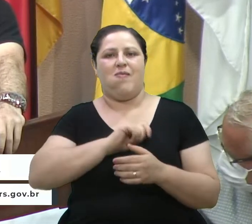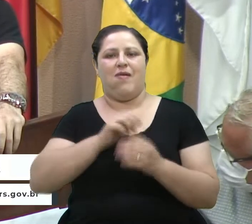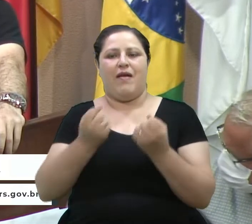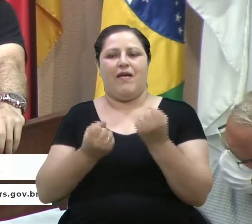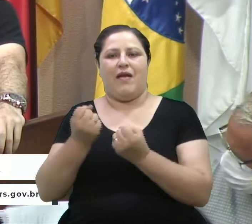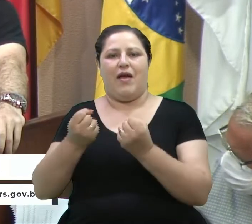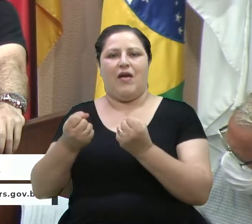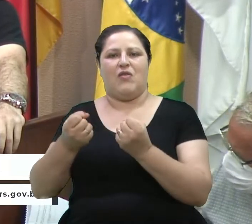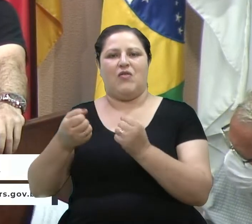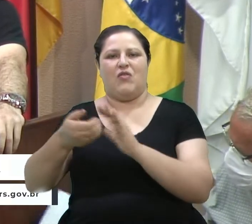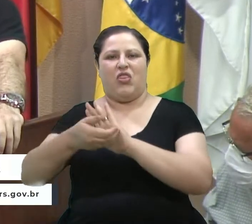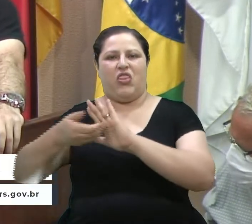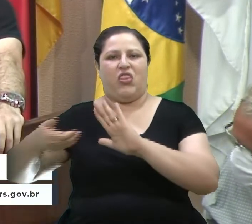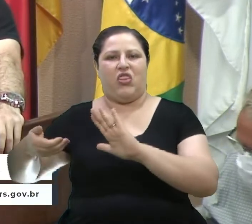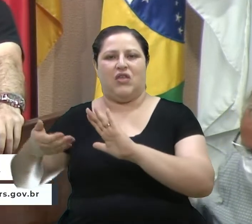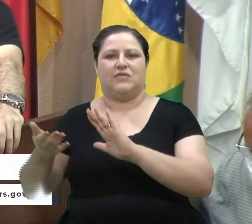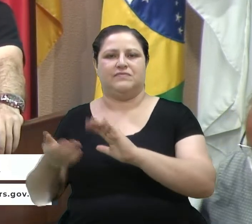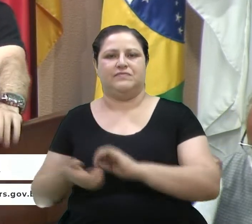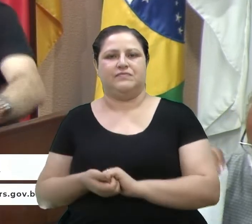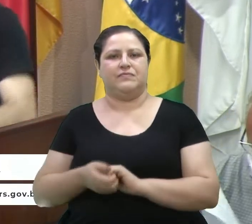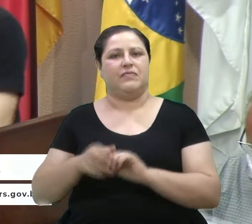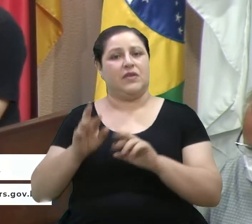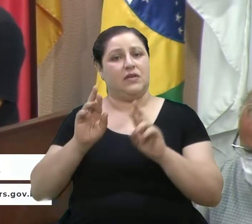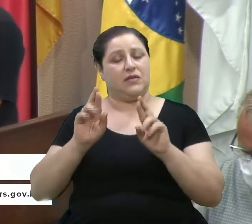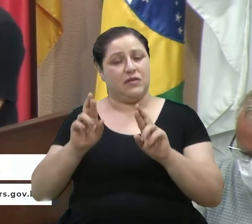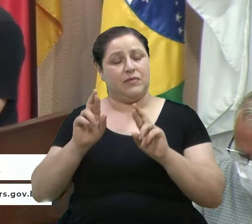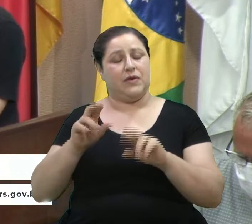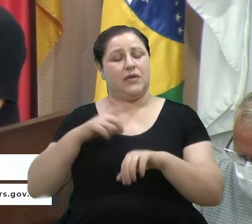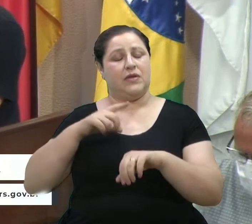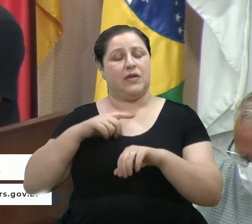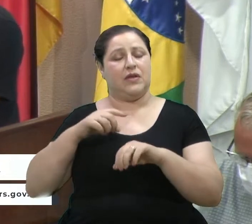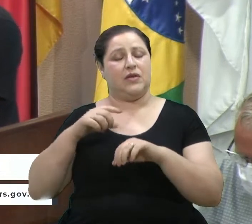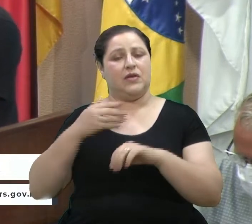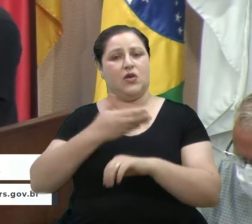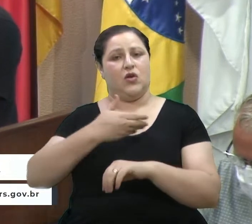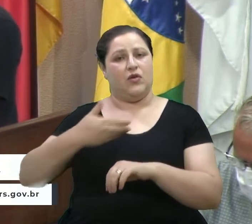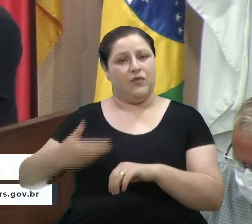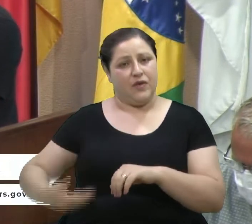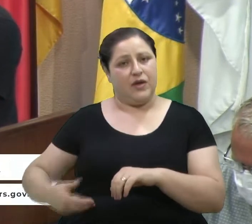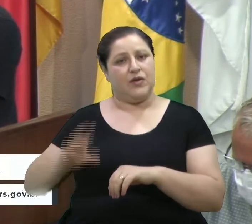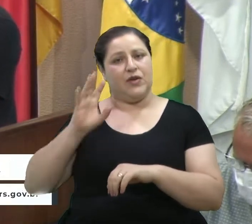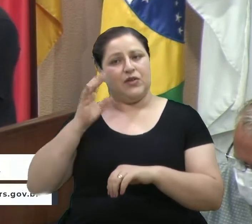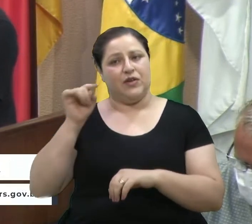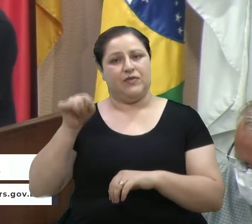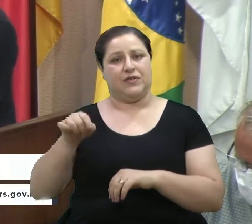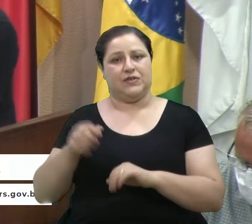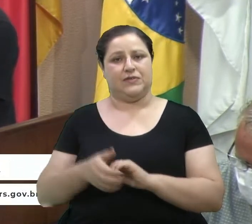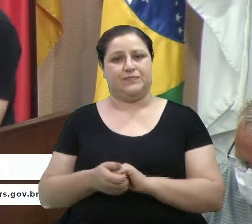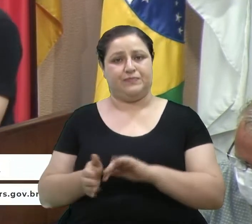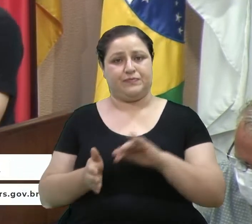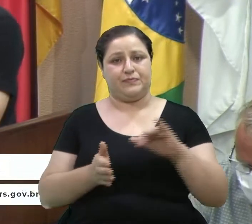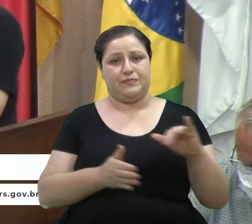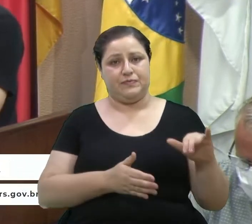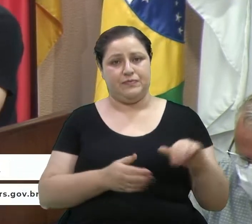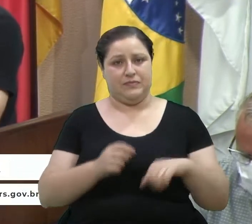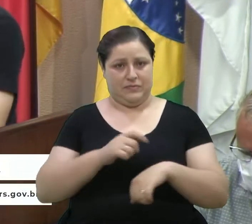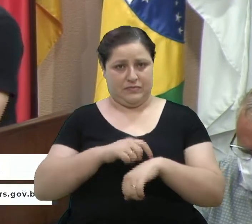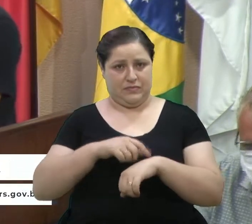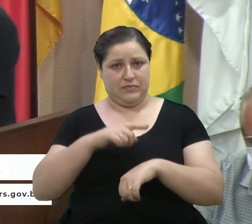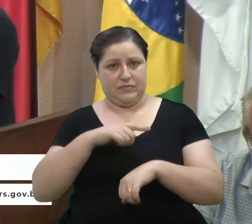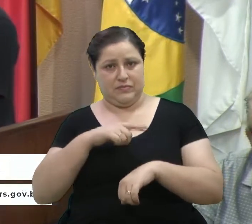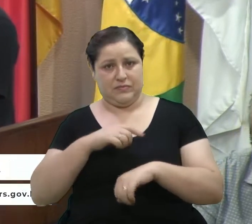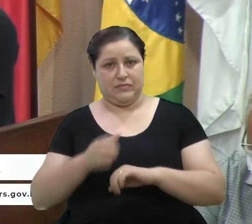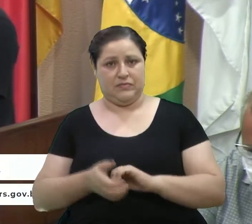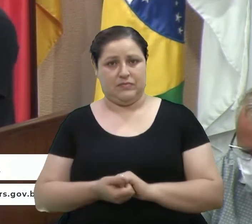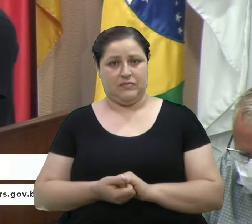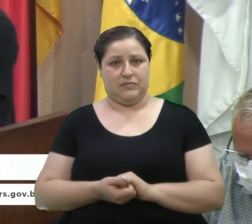atenção nesse caso. Tem um tempinho ainda? Só comentar sobre uma ação que ocorreu ontem. Gostaria de uma parte,